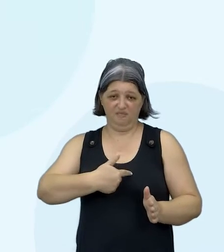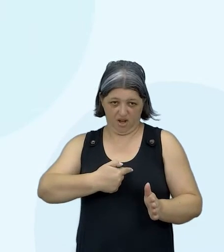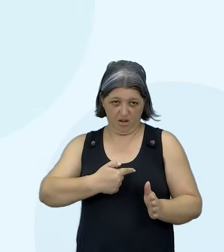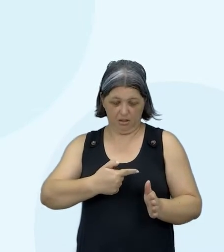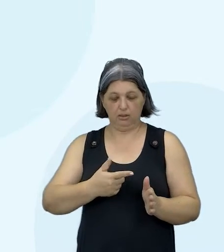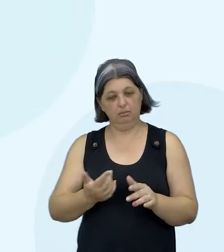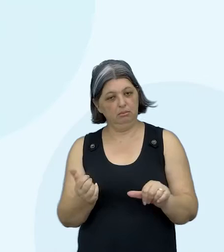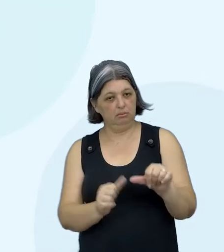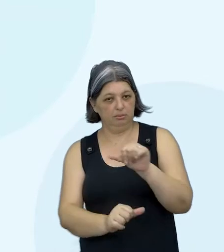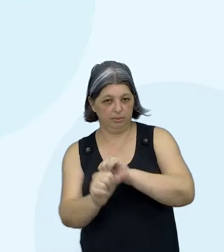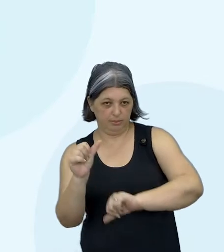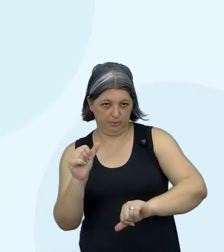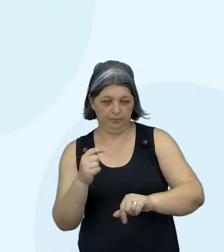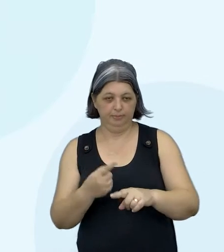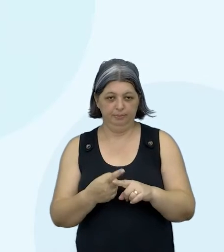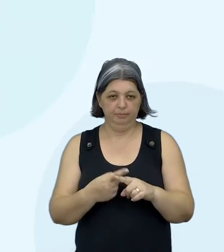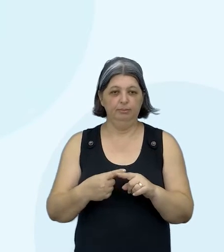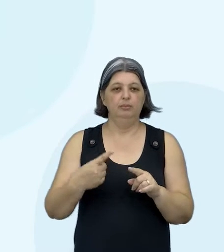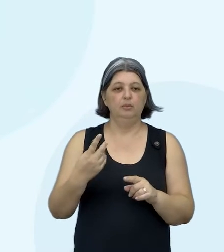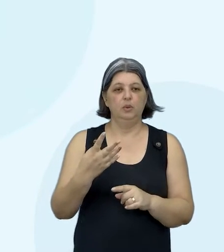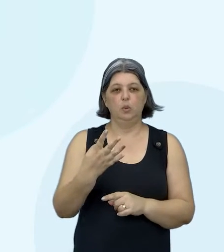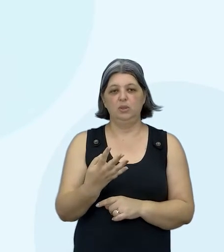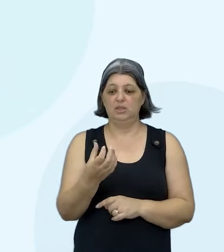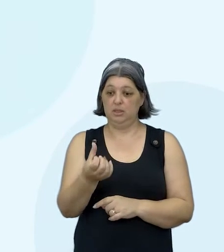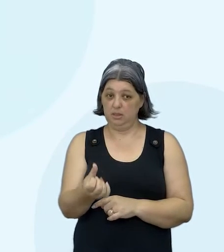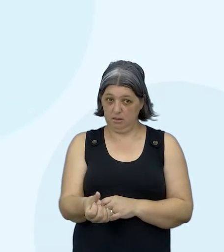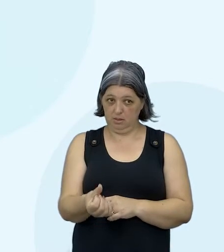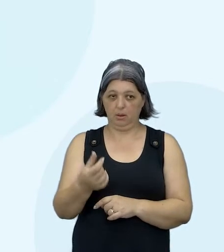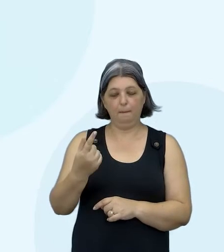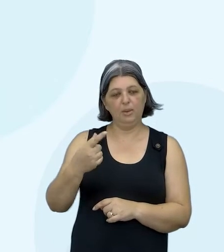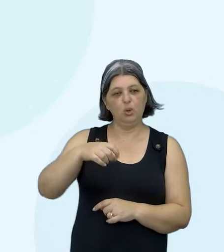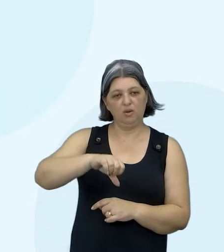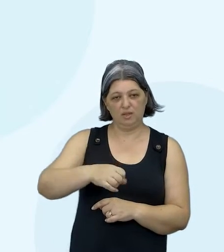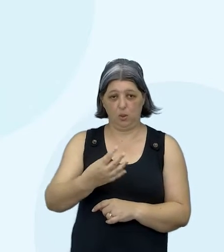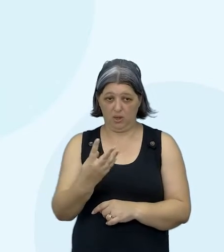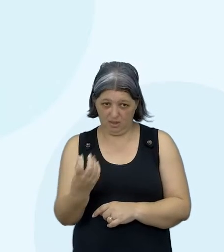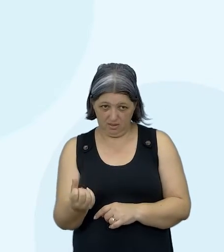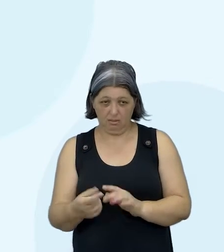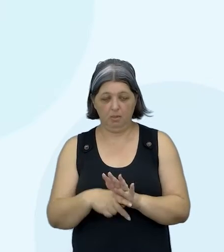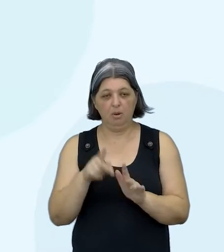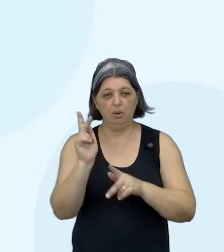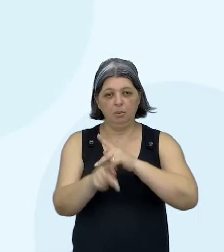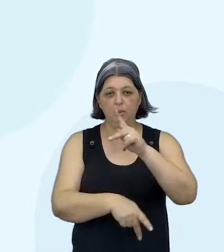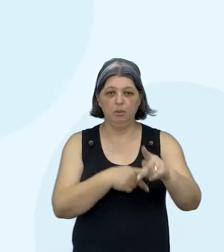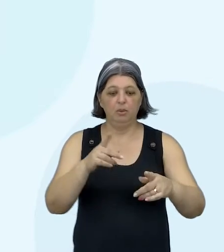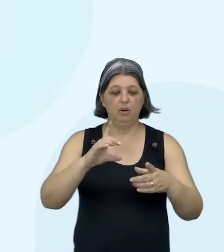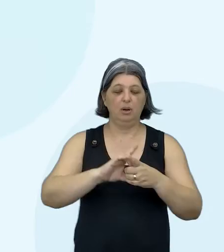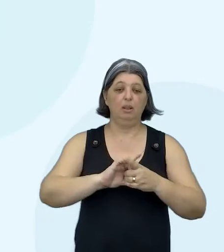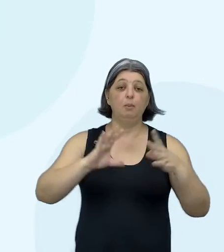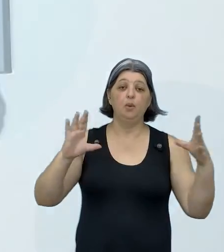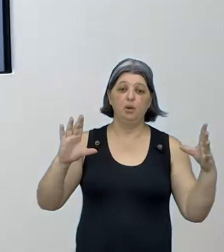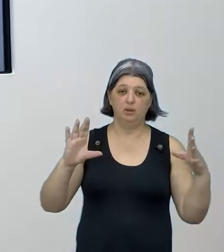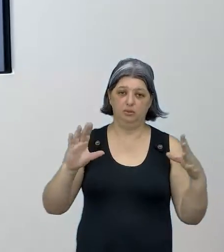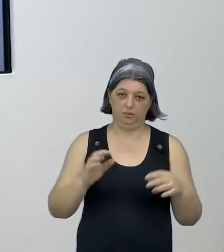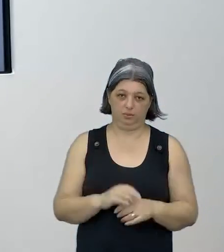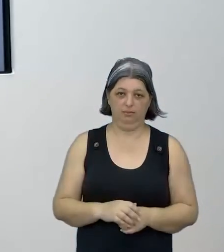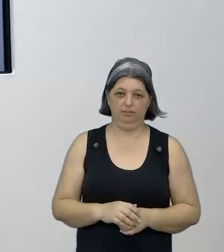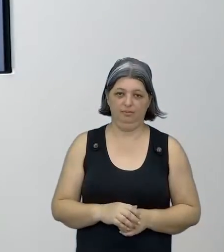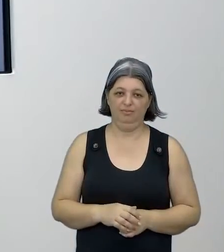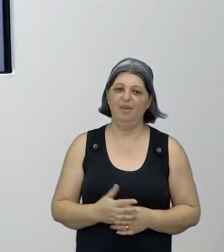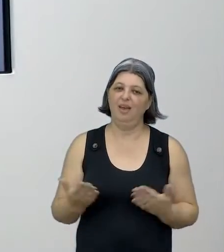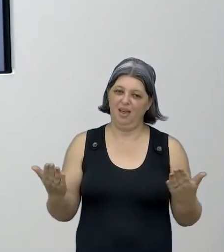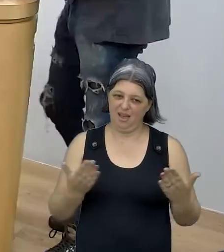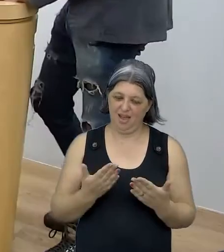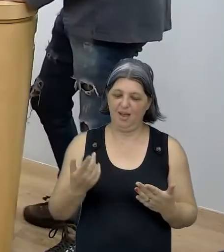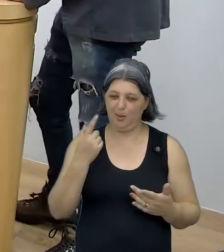de 1946, que inicia no Brasil o período do populismo democrático. Vou provocar a nossa